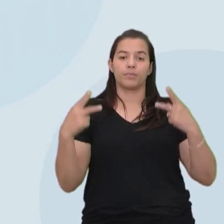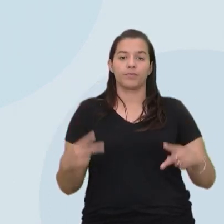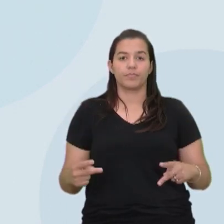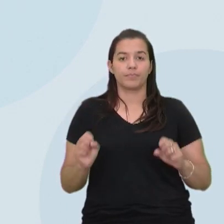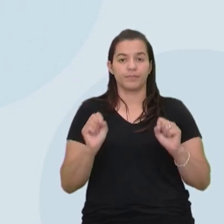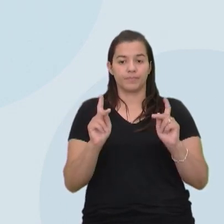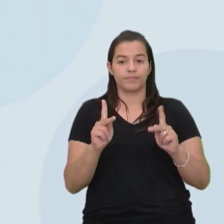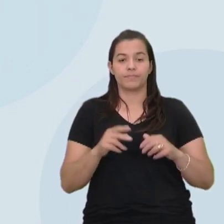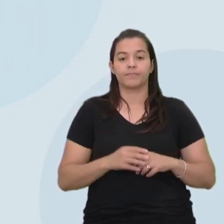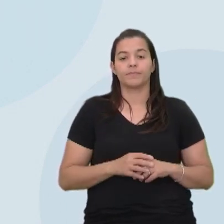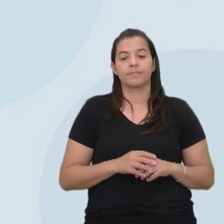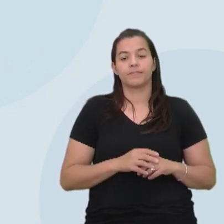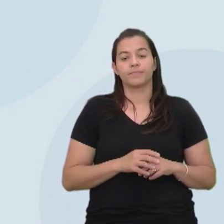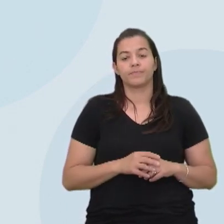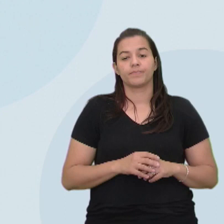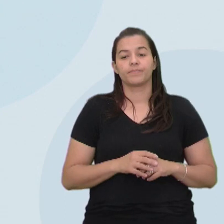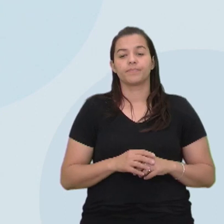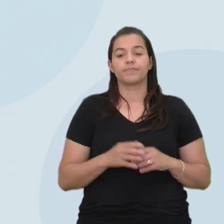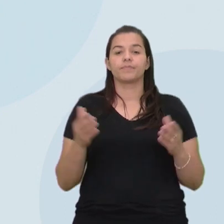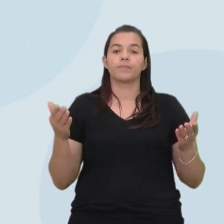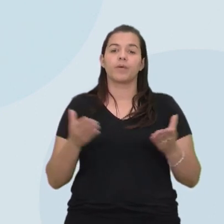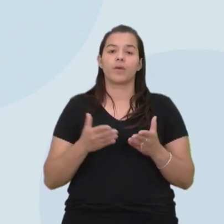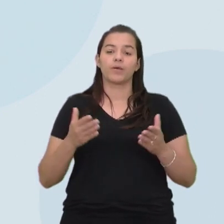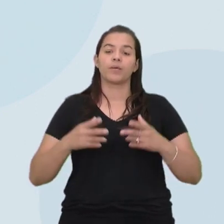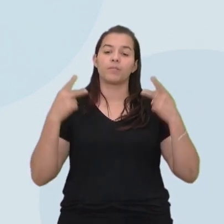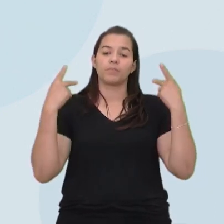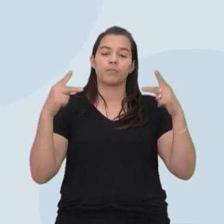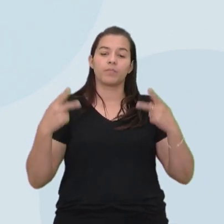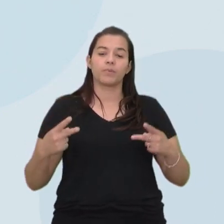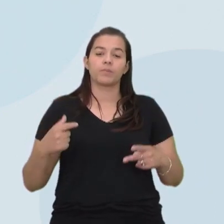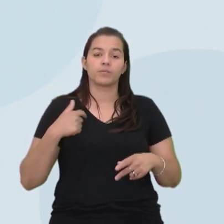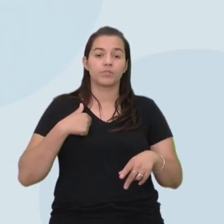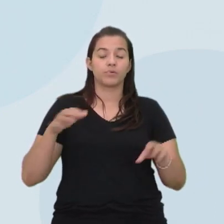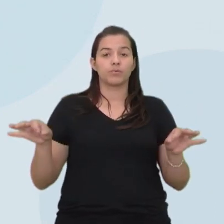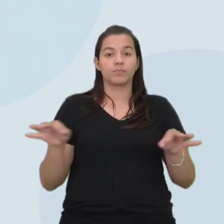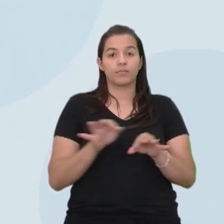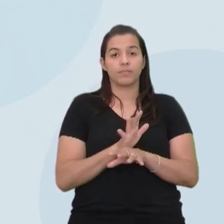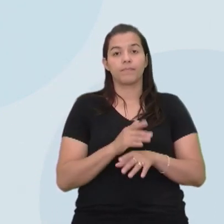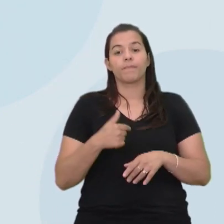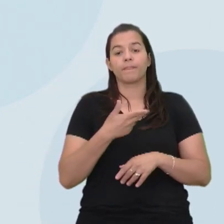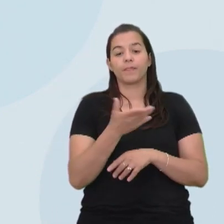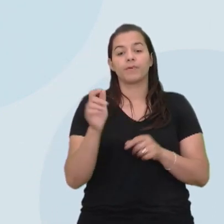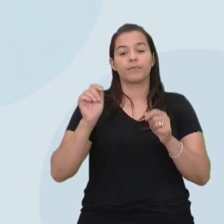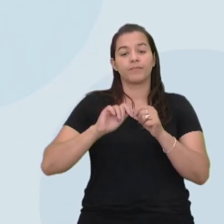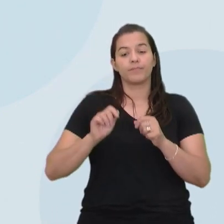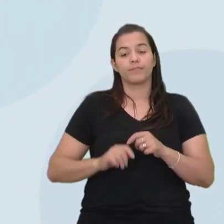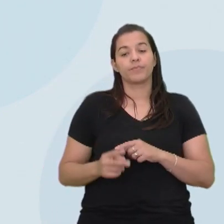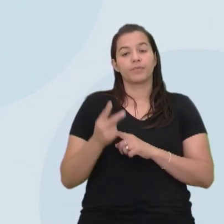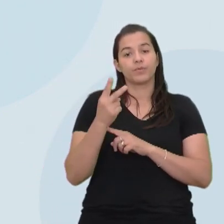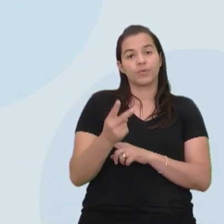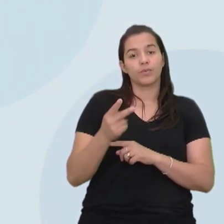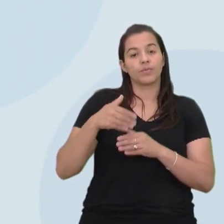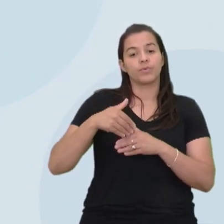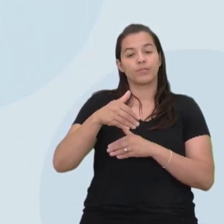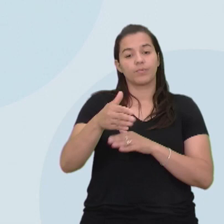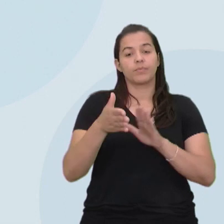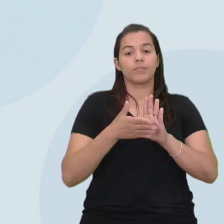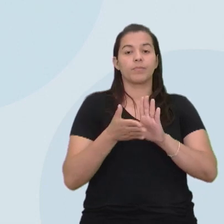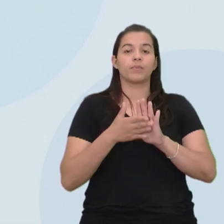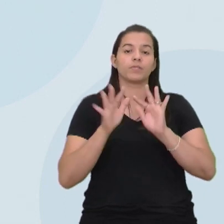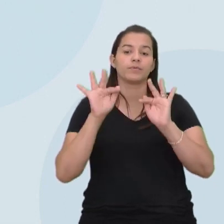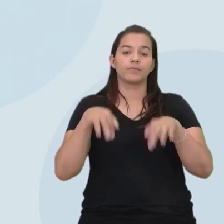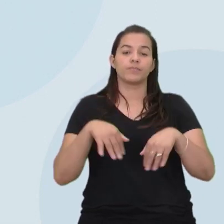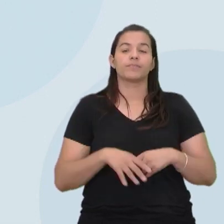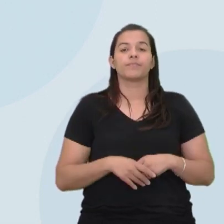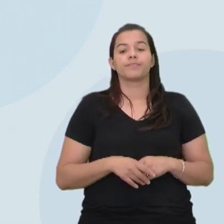bom? Ok, professora, agora seria a programação desse, mas eu já fiz essa programação. Então eu vou fazer 2 aqui, mas já vou falar a proposta final, ó. No